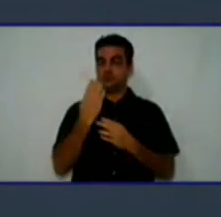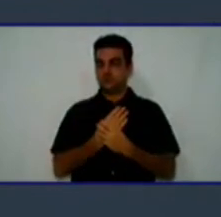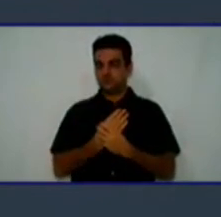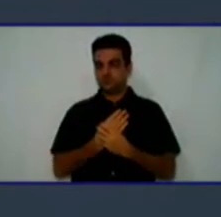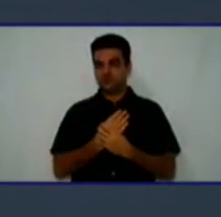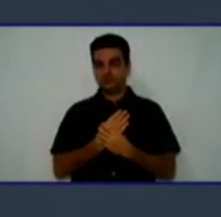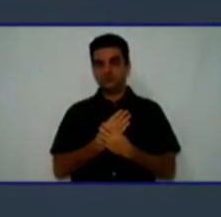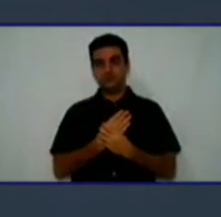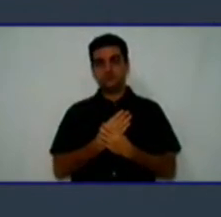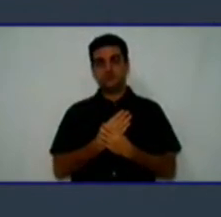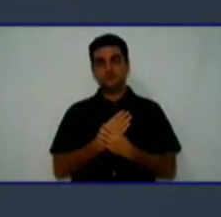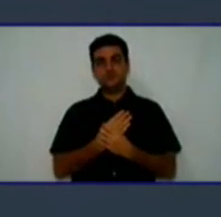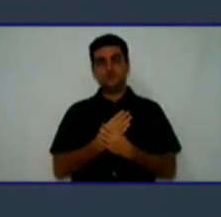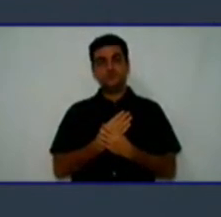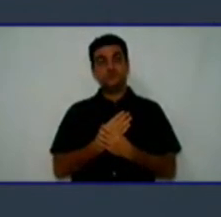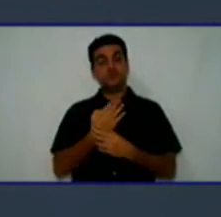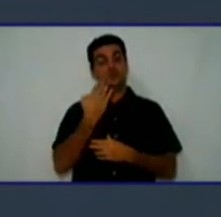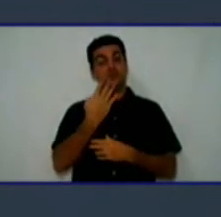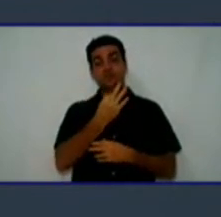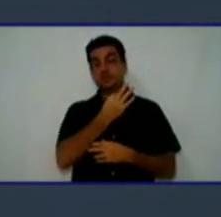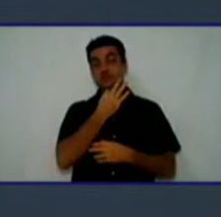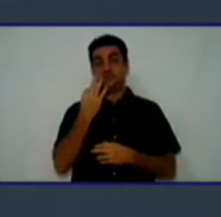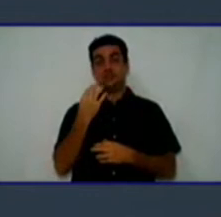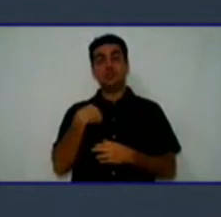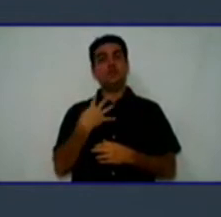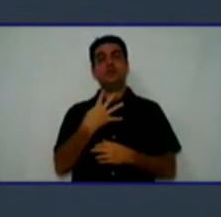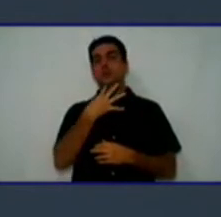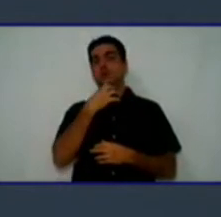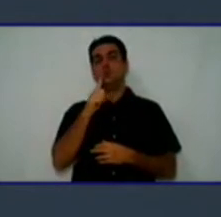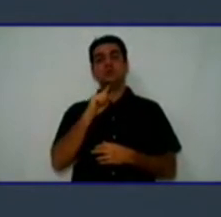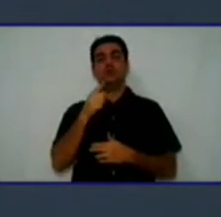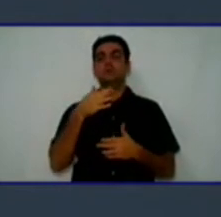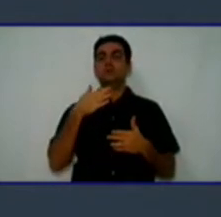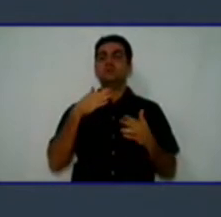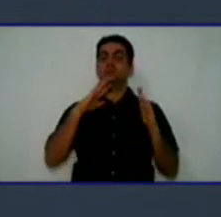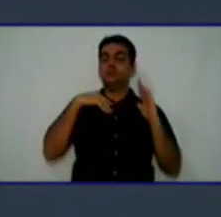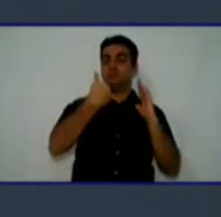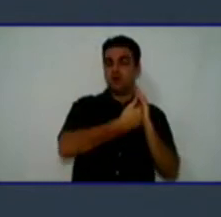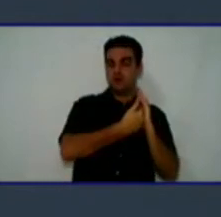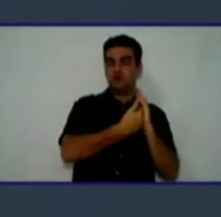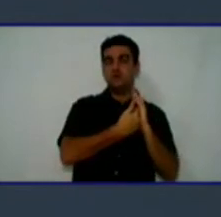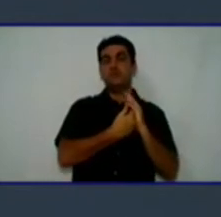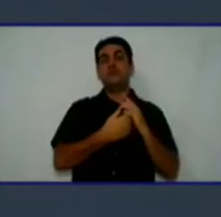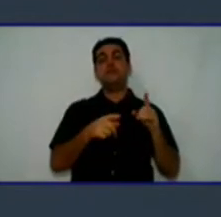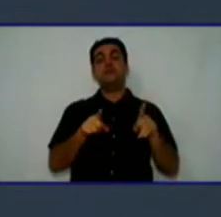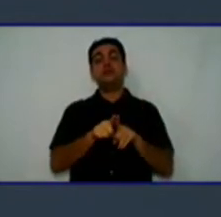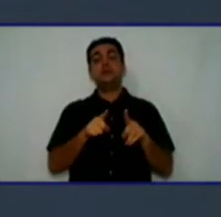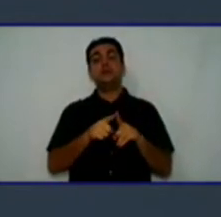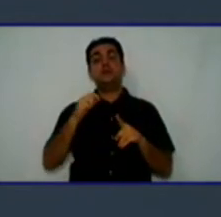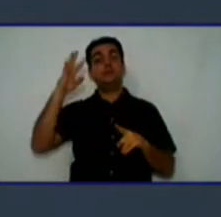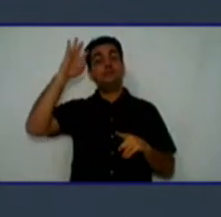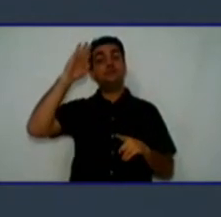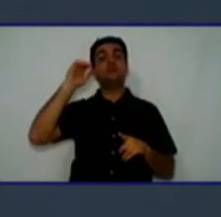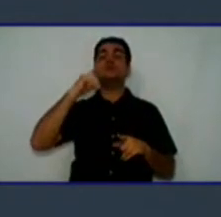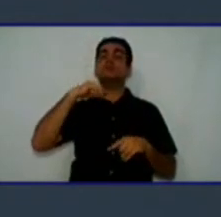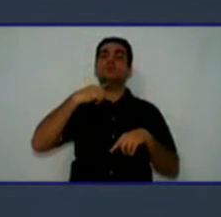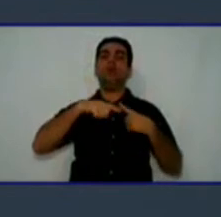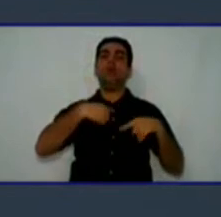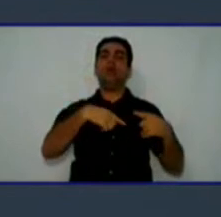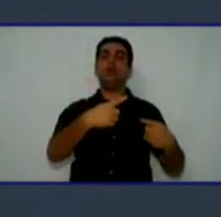processos em que sua excelência não conhece dos embargos, assenta o seu caráter